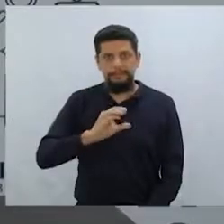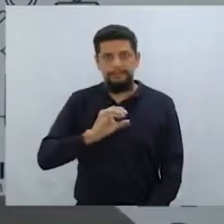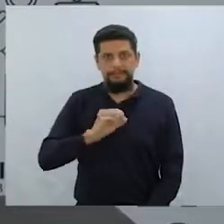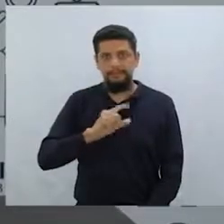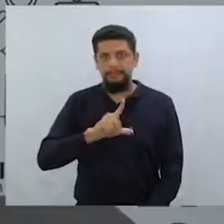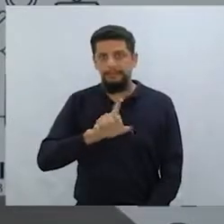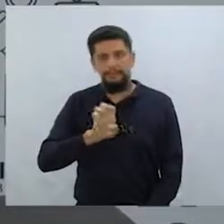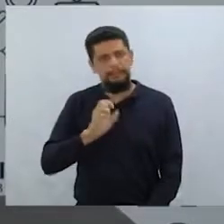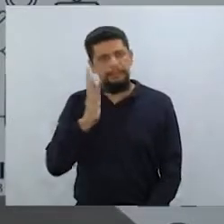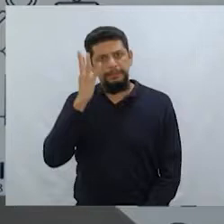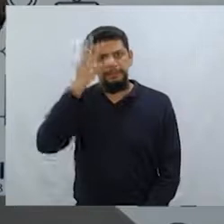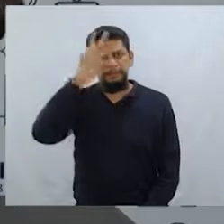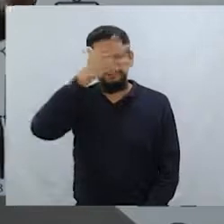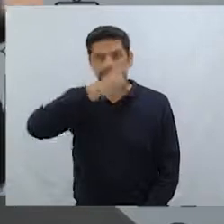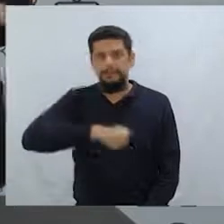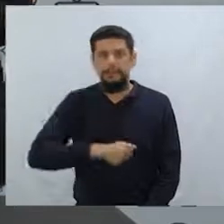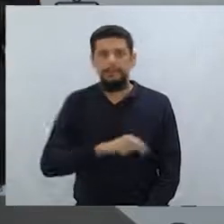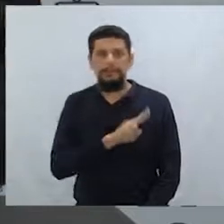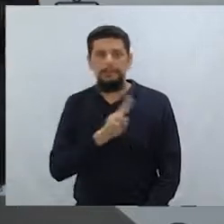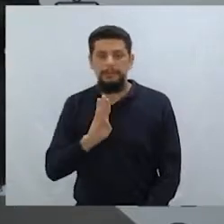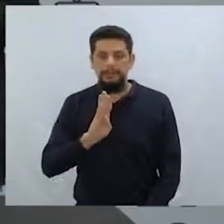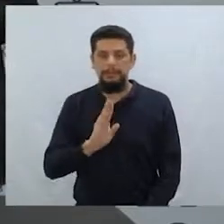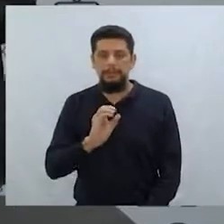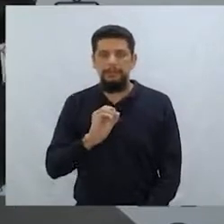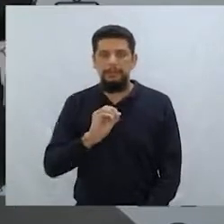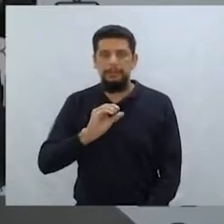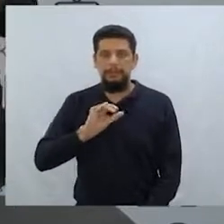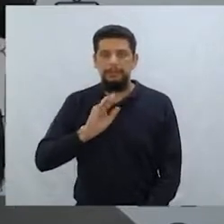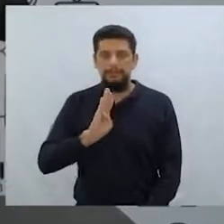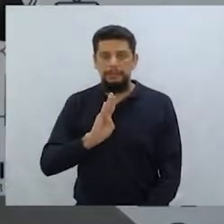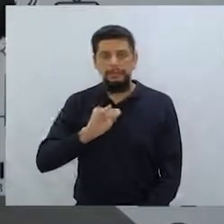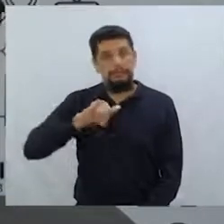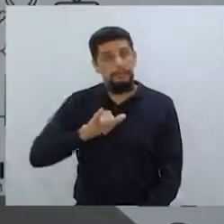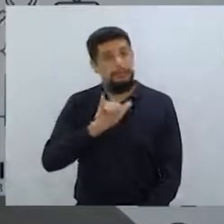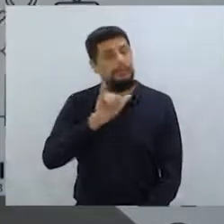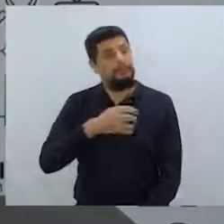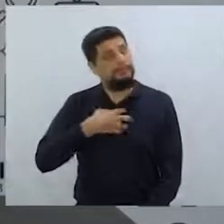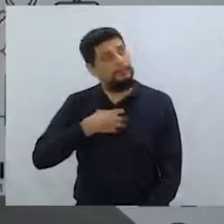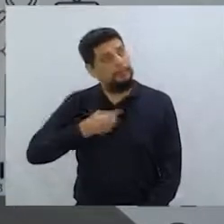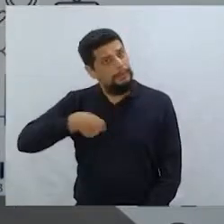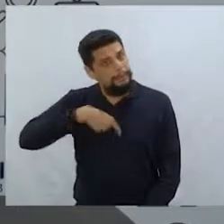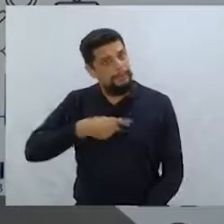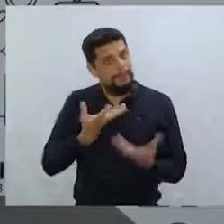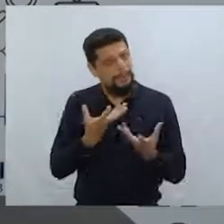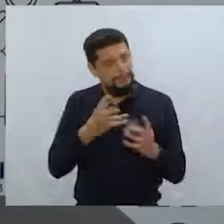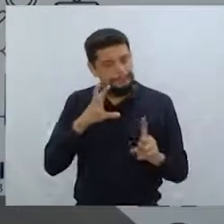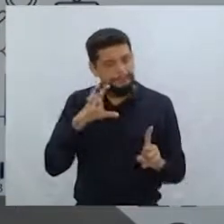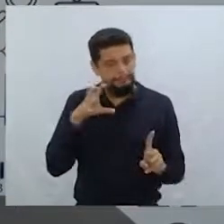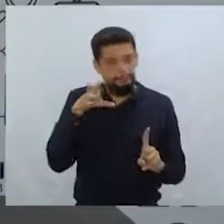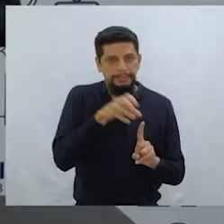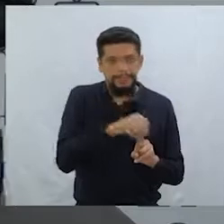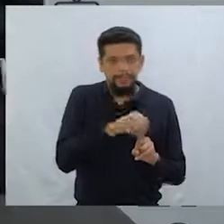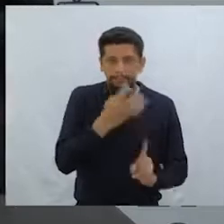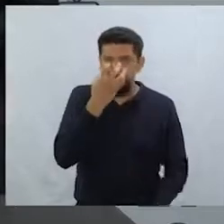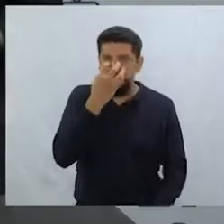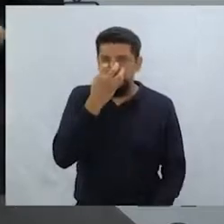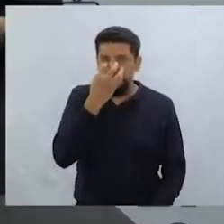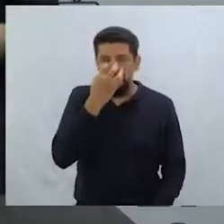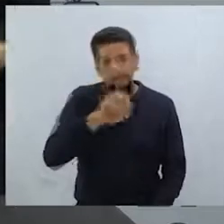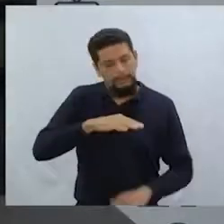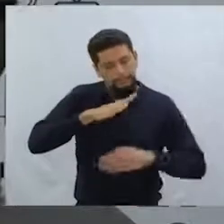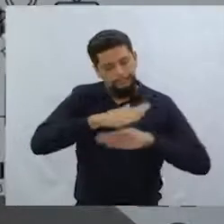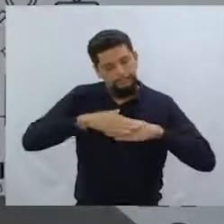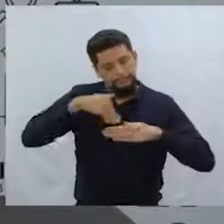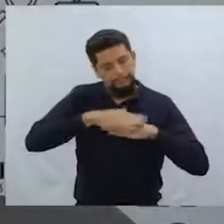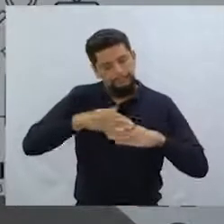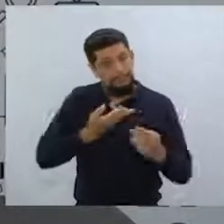Obrigada, Nicole. Lindo, Bob. Nós ficamos aqui muito assim, querendo até pegar esse Bob aí para a